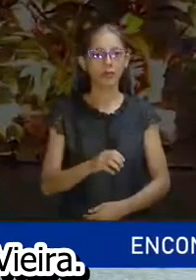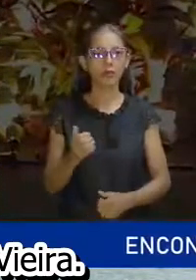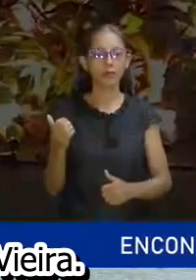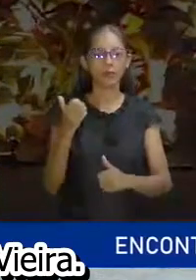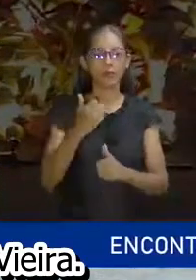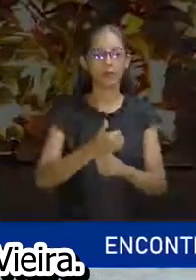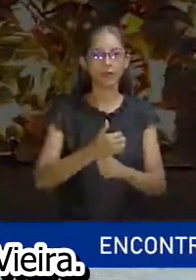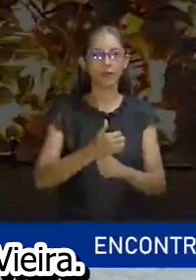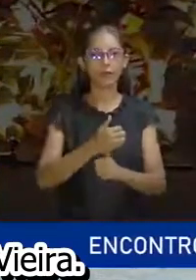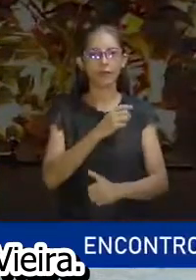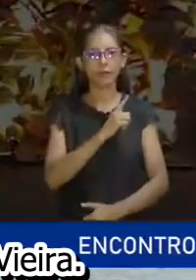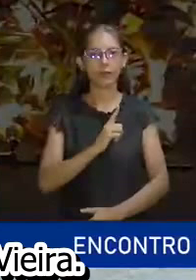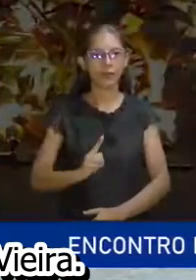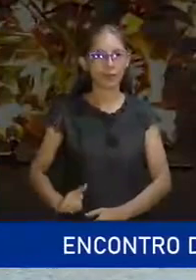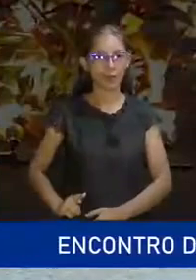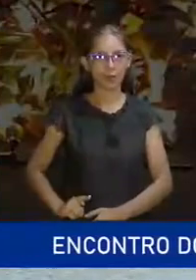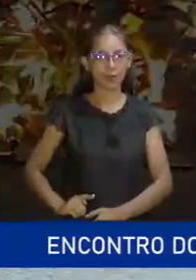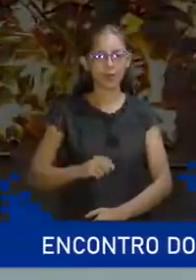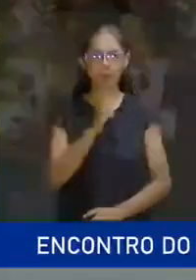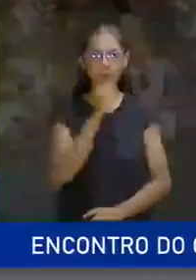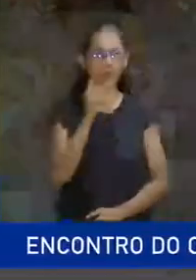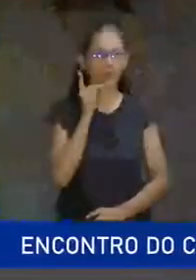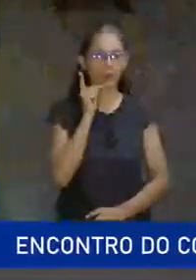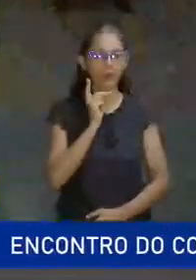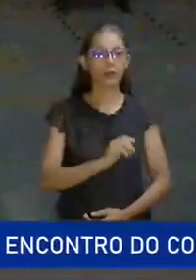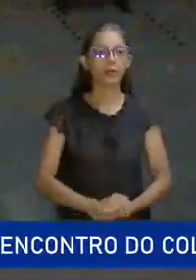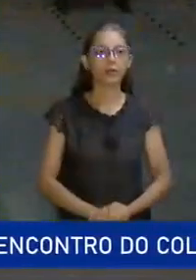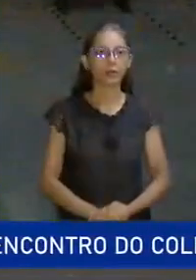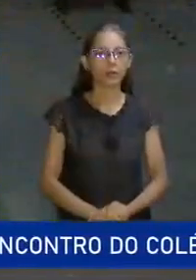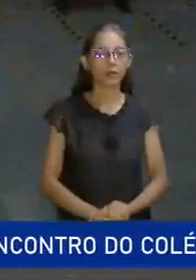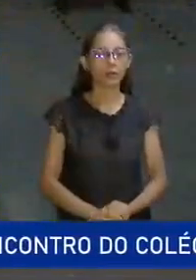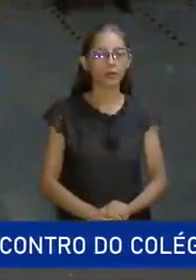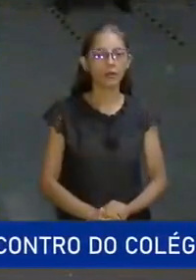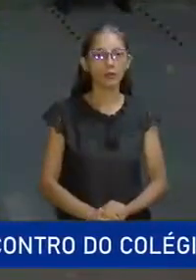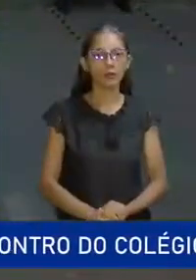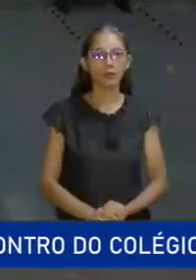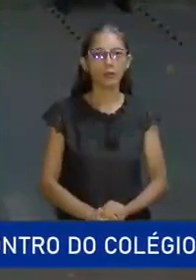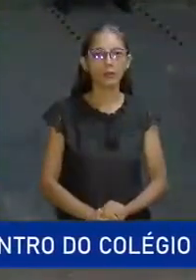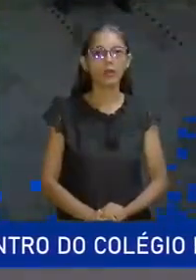do cocos, Amapá, pupunha Clécio e Luiz sementes Vieira. em vasilhas pequenas.